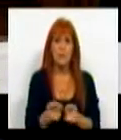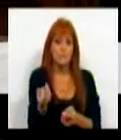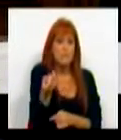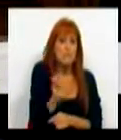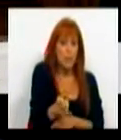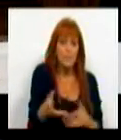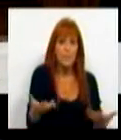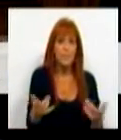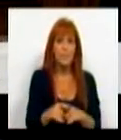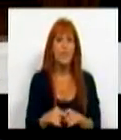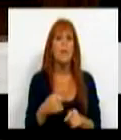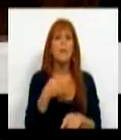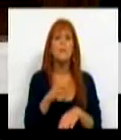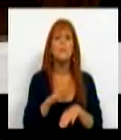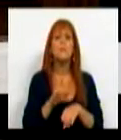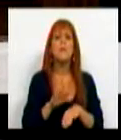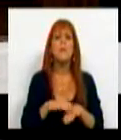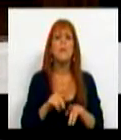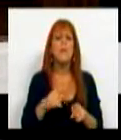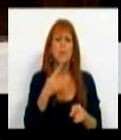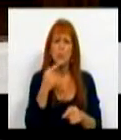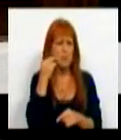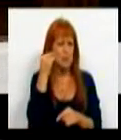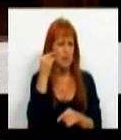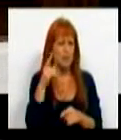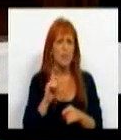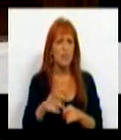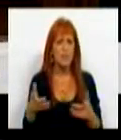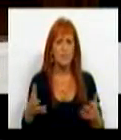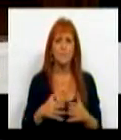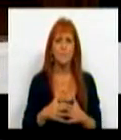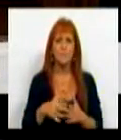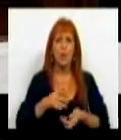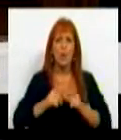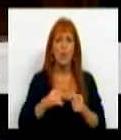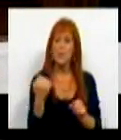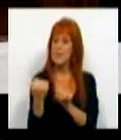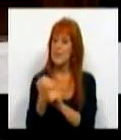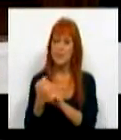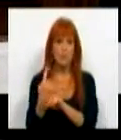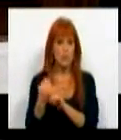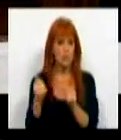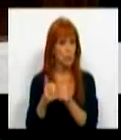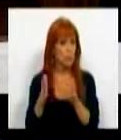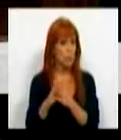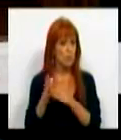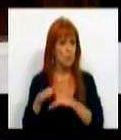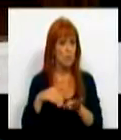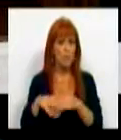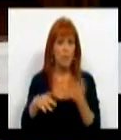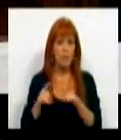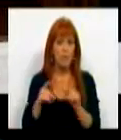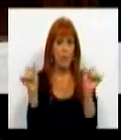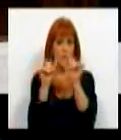intrusiva, refere-se muito particularmente àqueles exercícios todos que foram feitos